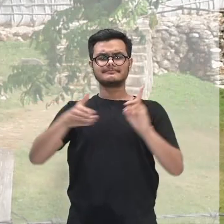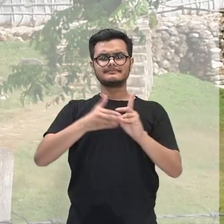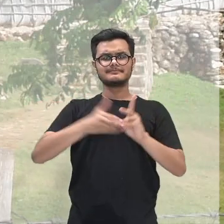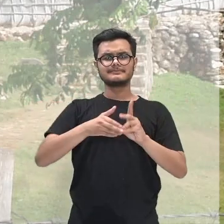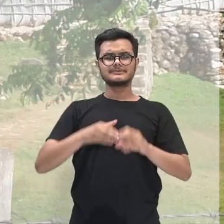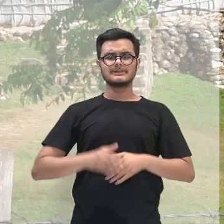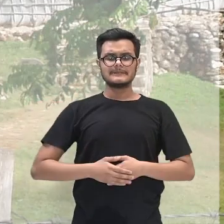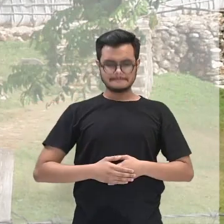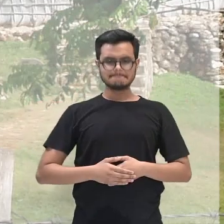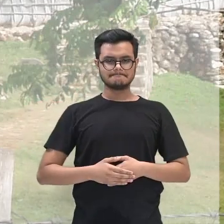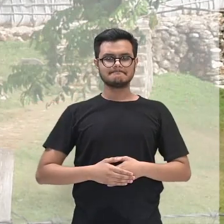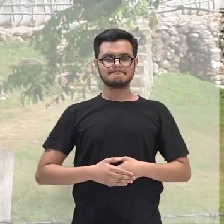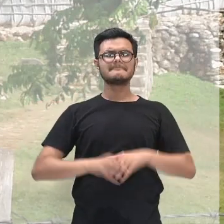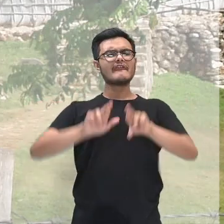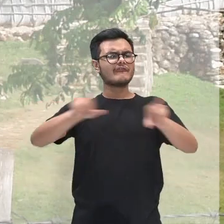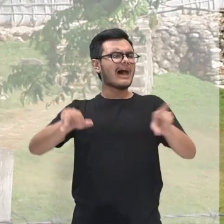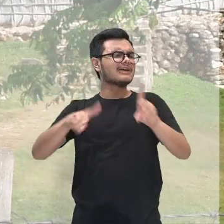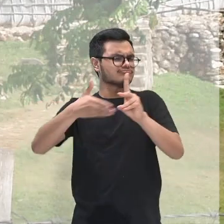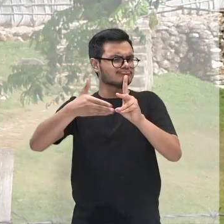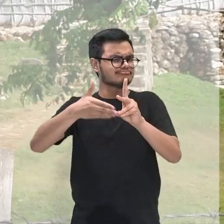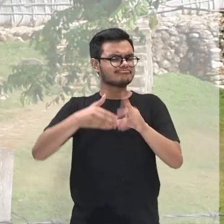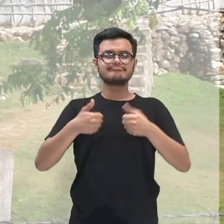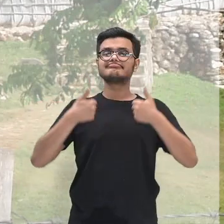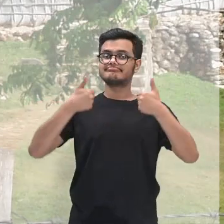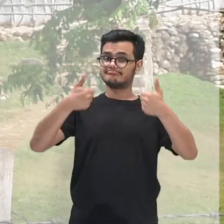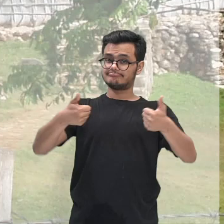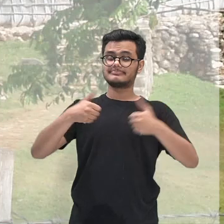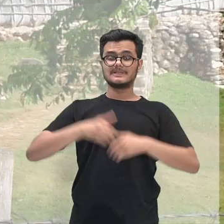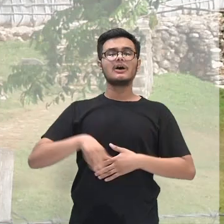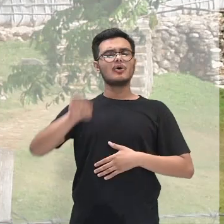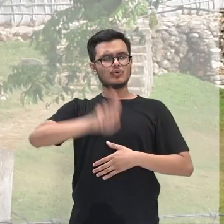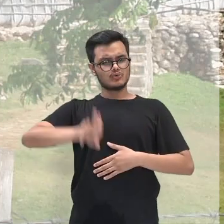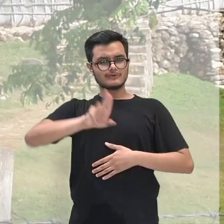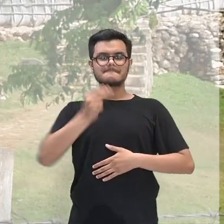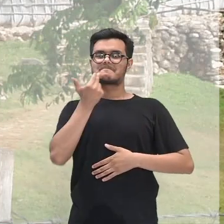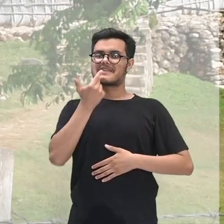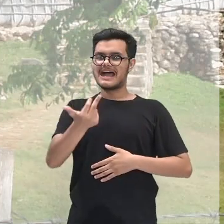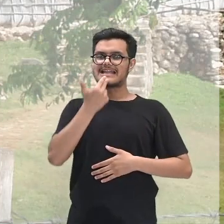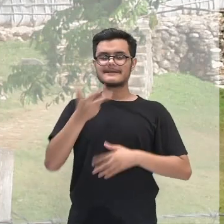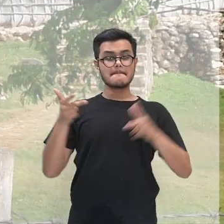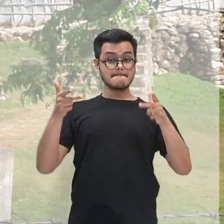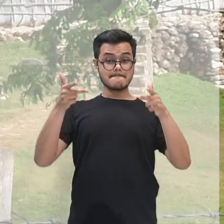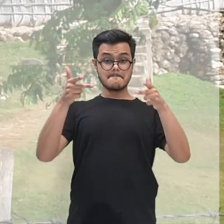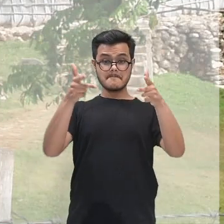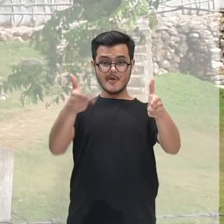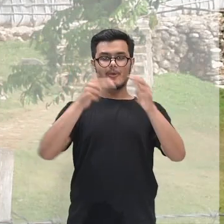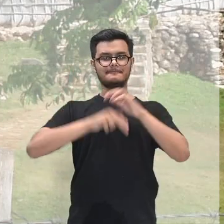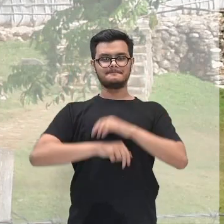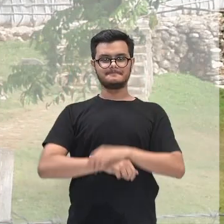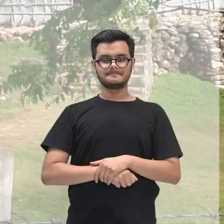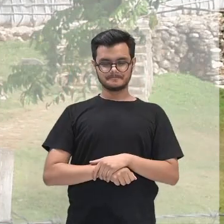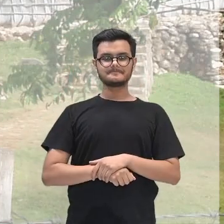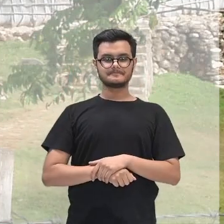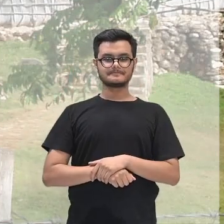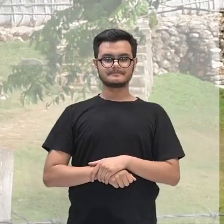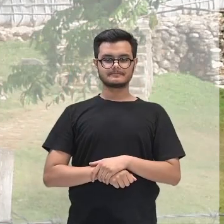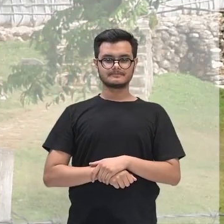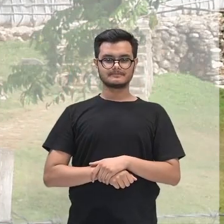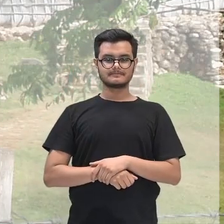Taiano, Maiupurê e outros povos também que utilizavam esta língua, tá? O